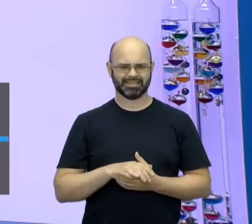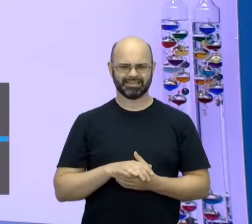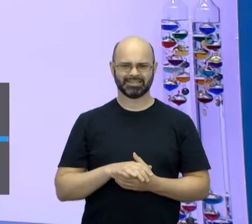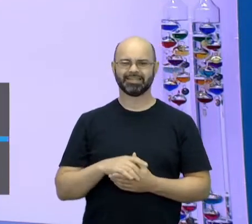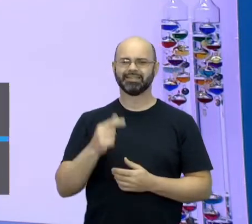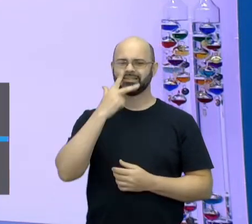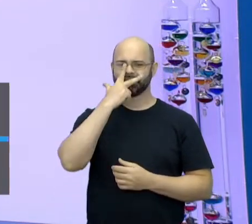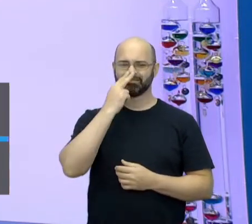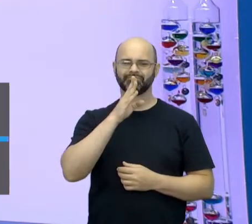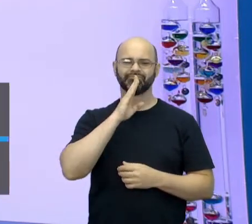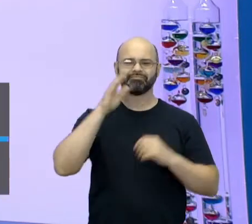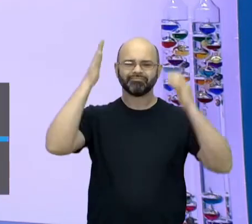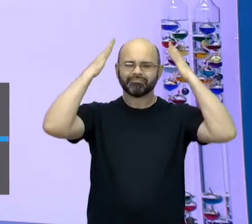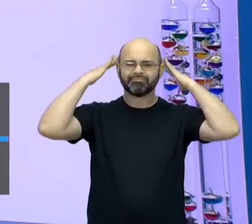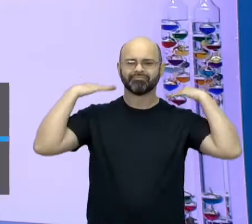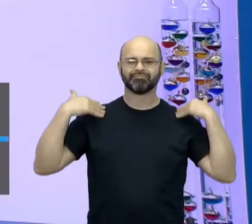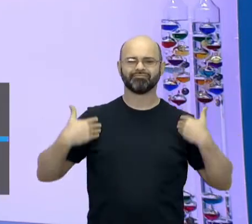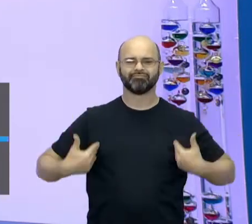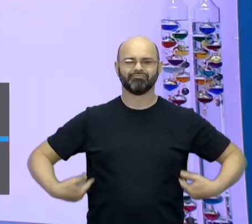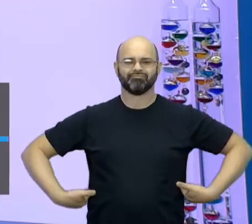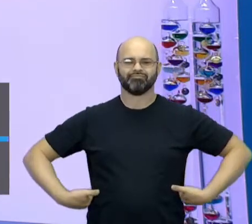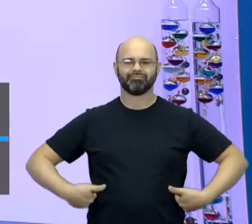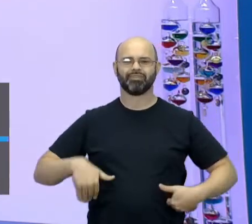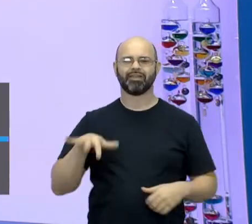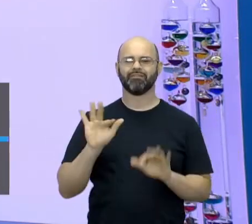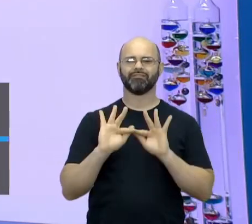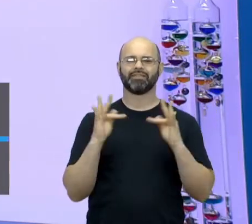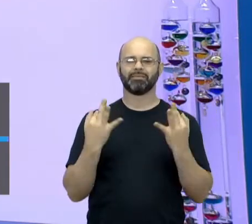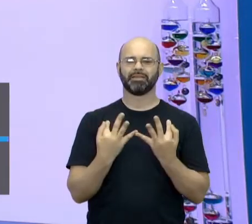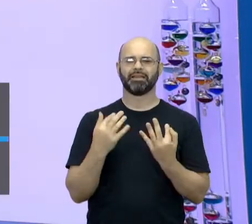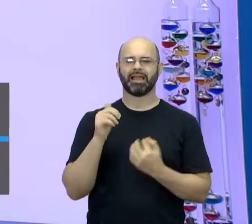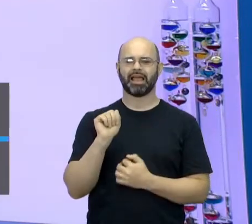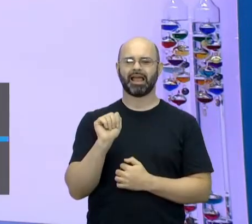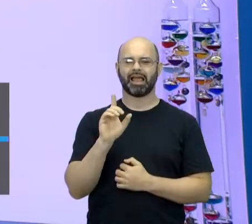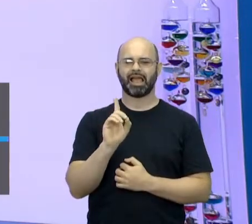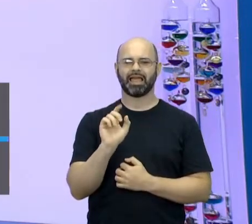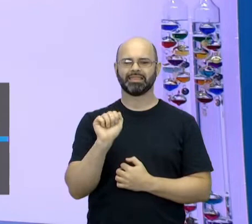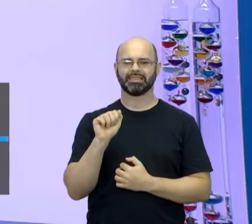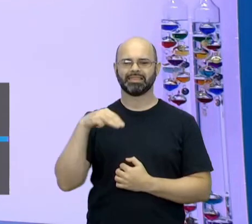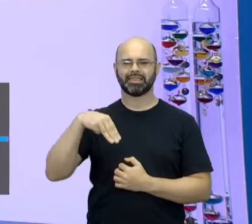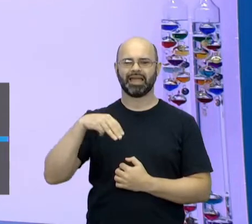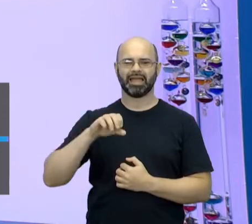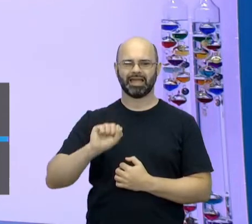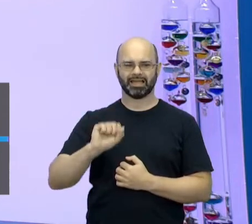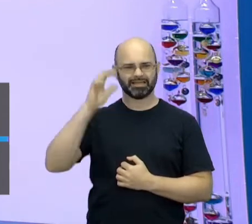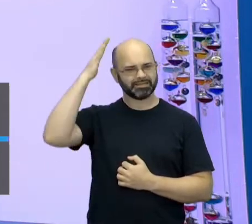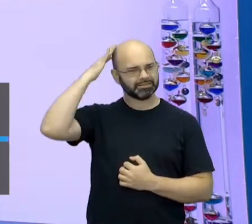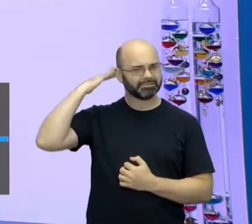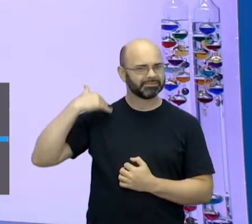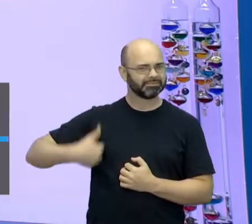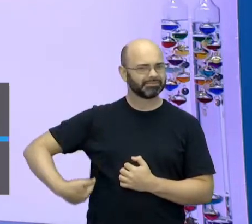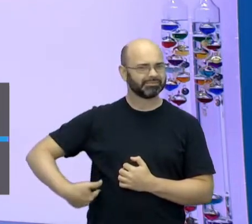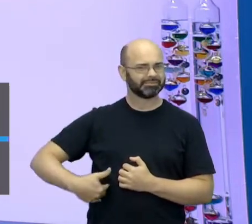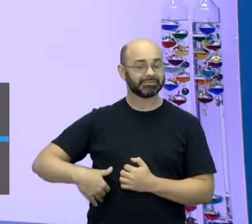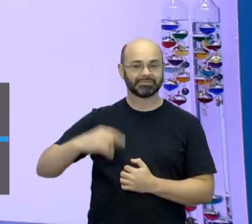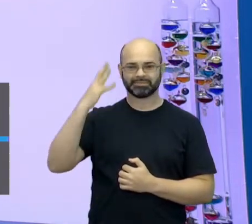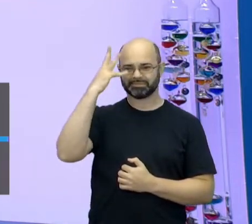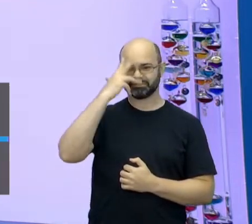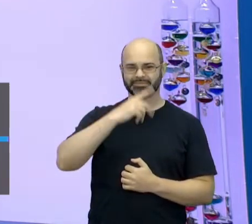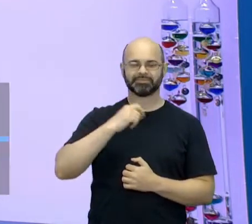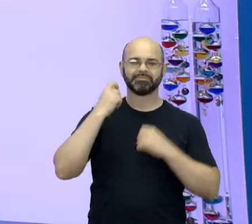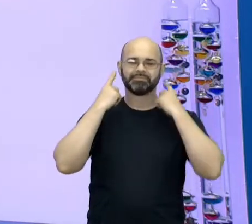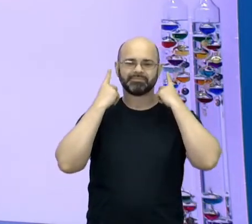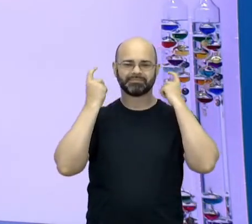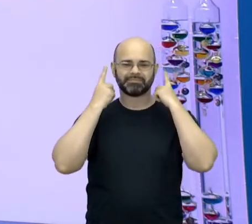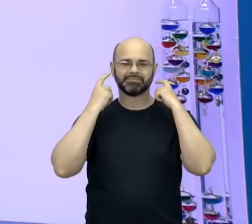Adams, Mortícia Adams. Esse colar aqui importado da Romênia, ó. Só no balanço do